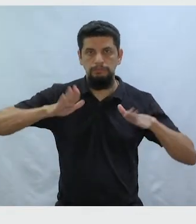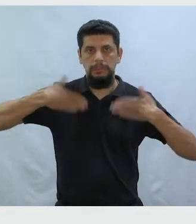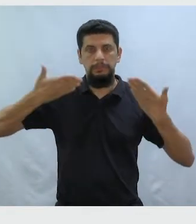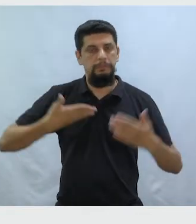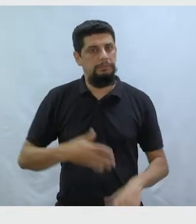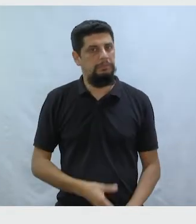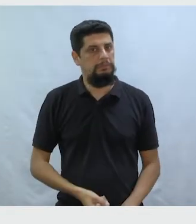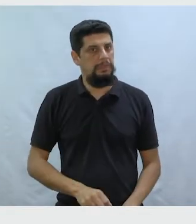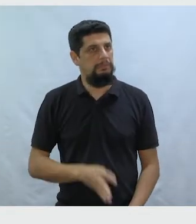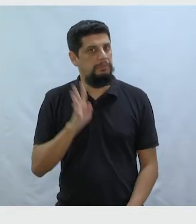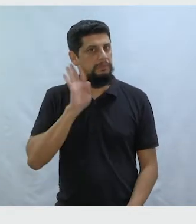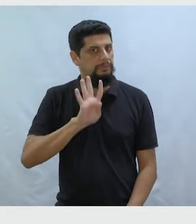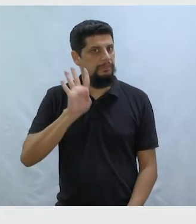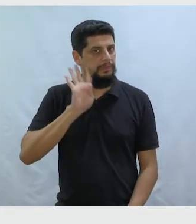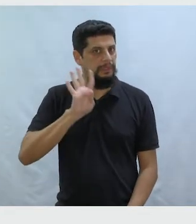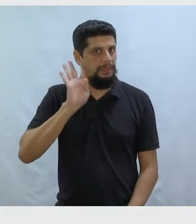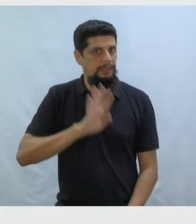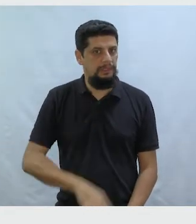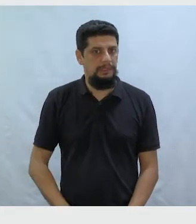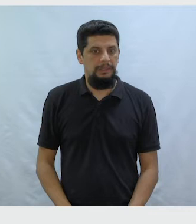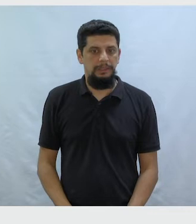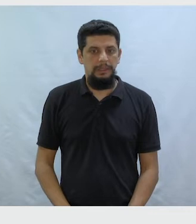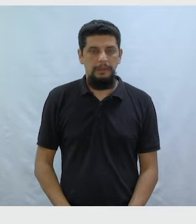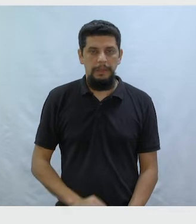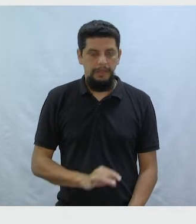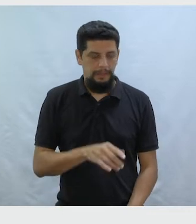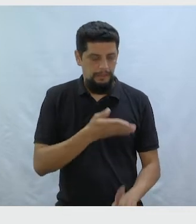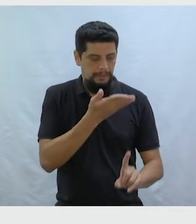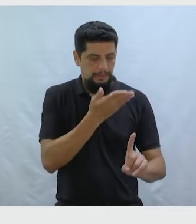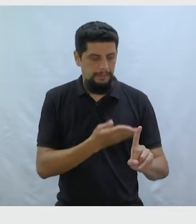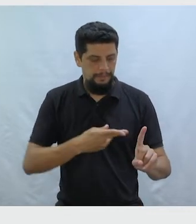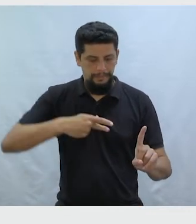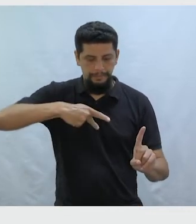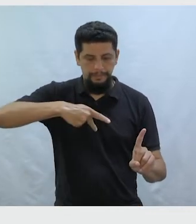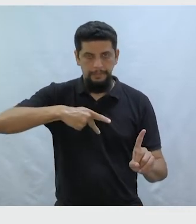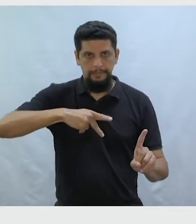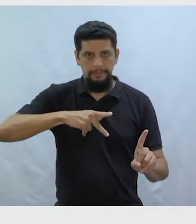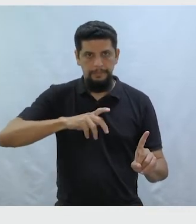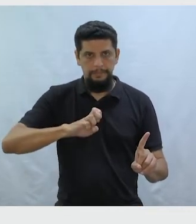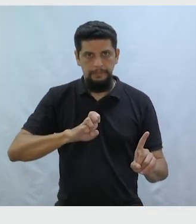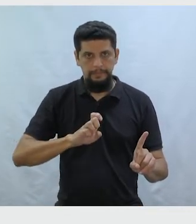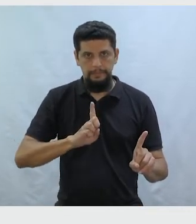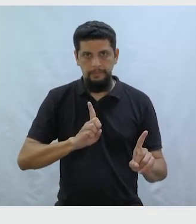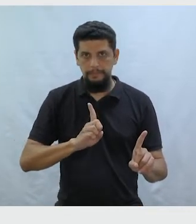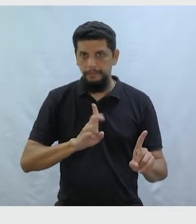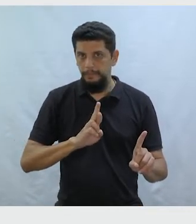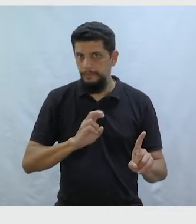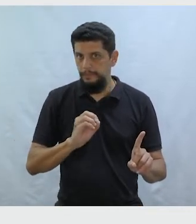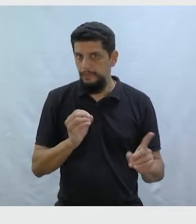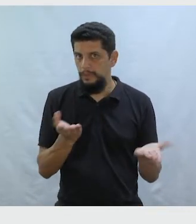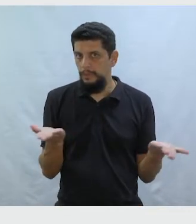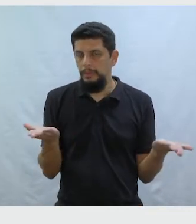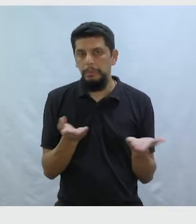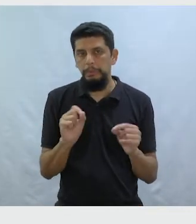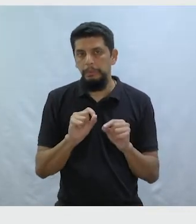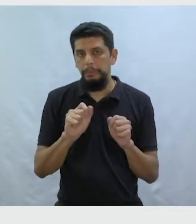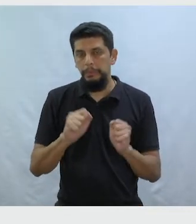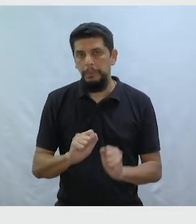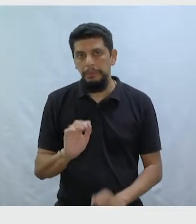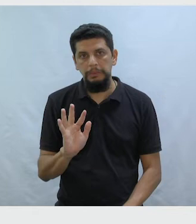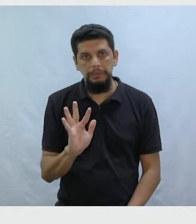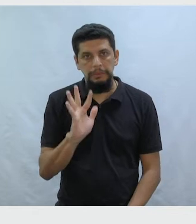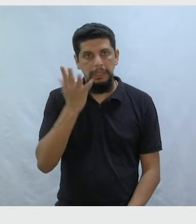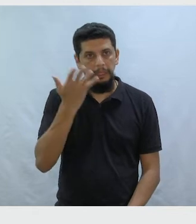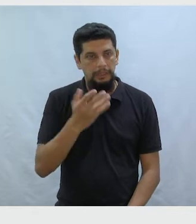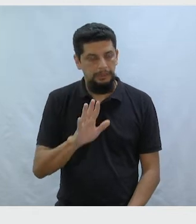surpresa muito grande para Pedrinho e agora o que poderia ter sido